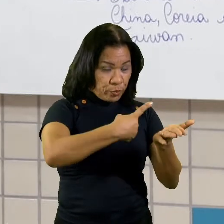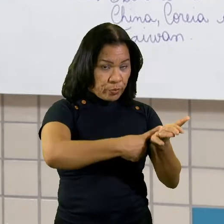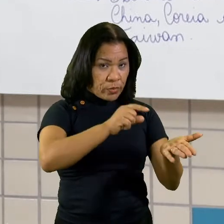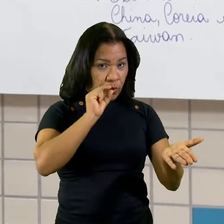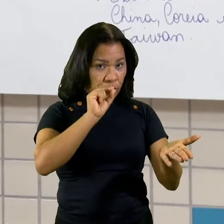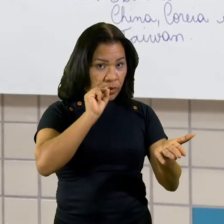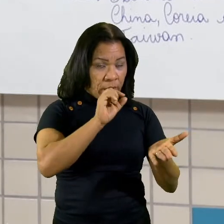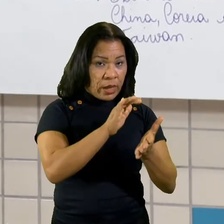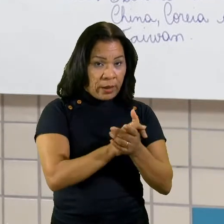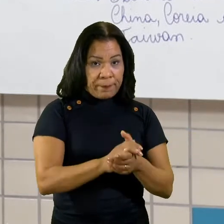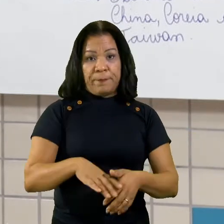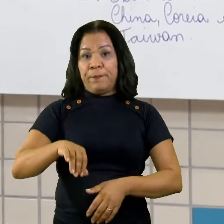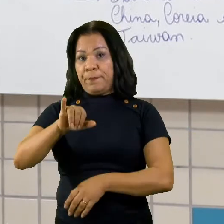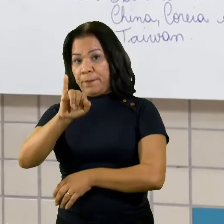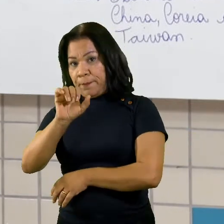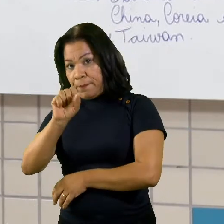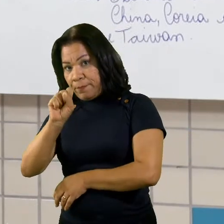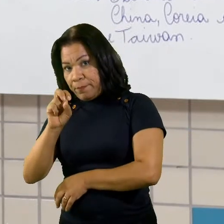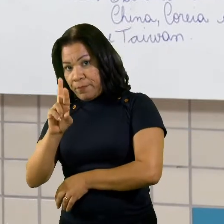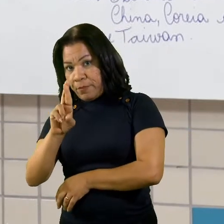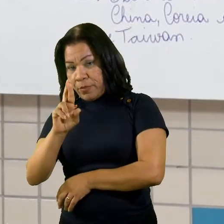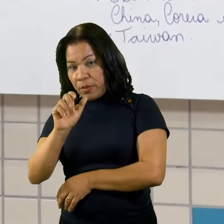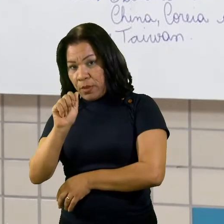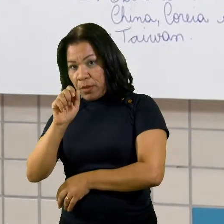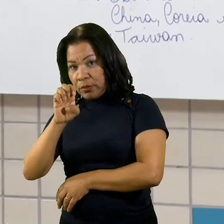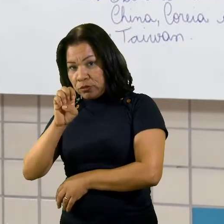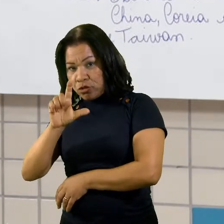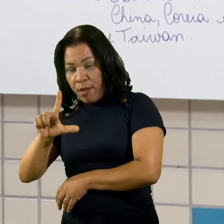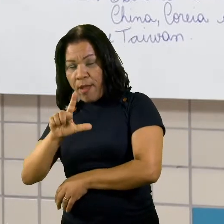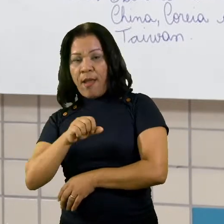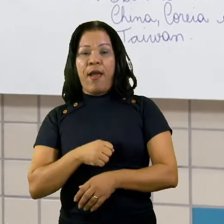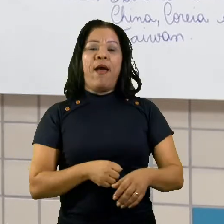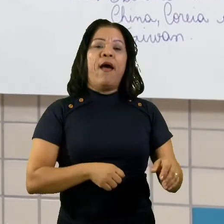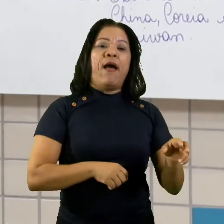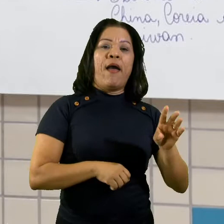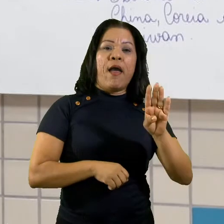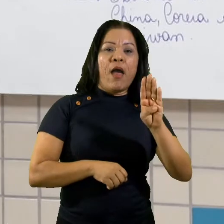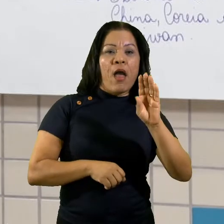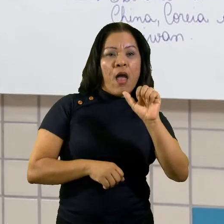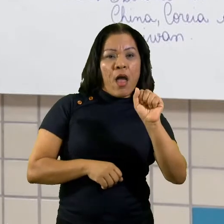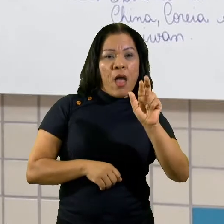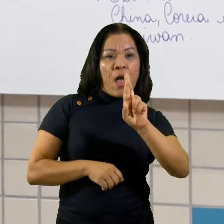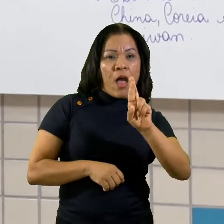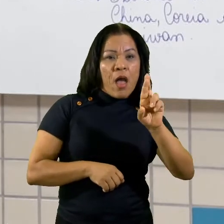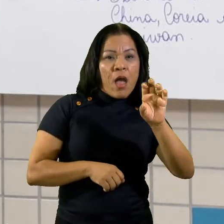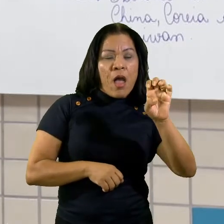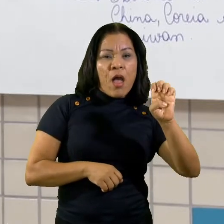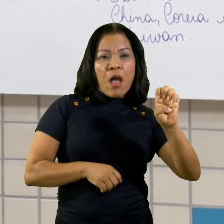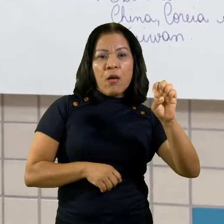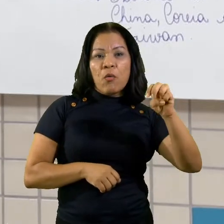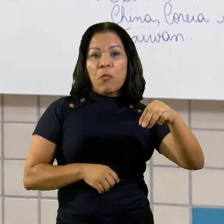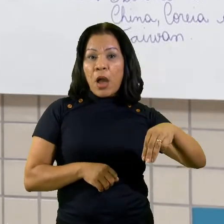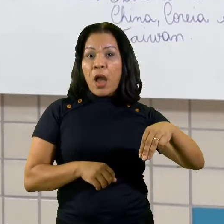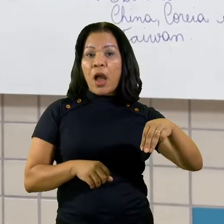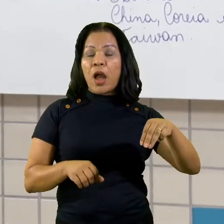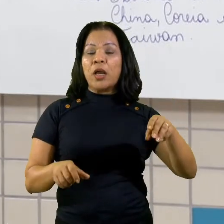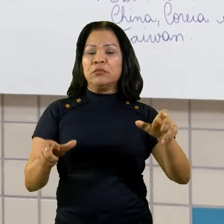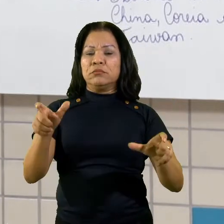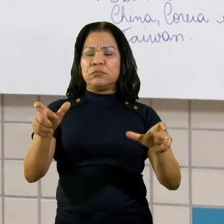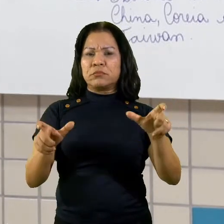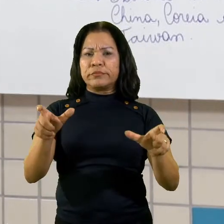o Israel e Bahrein e outro estado, outro país, né, do Oriente Médio, do